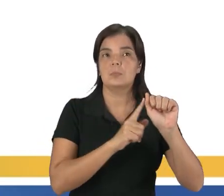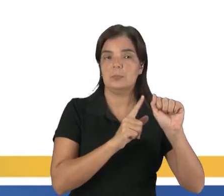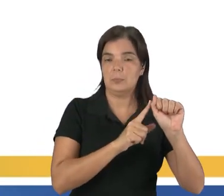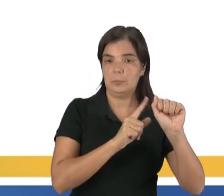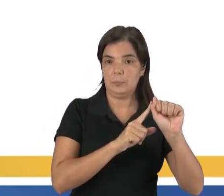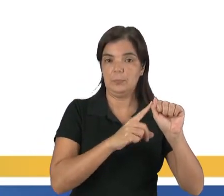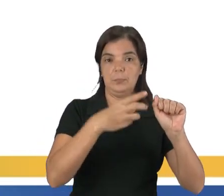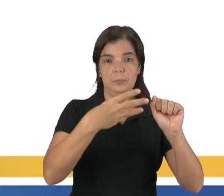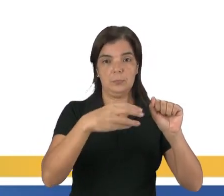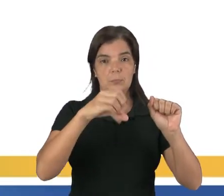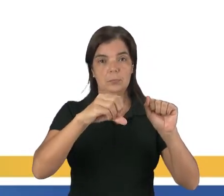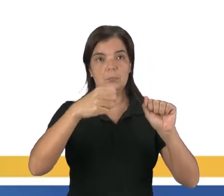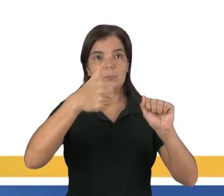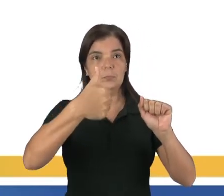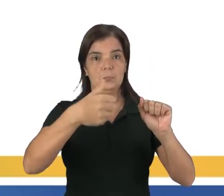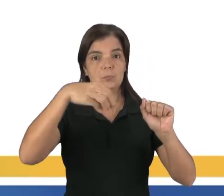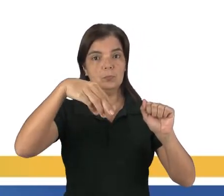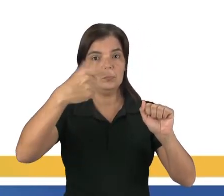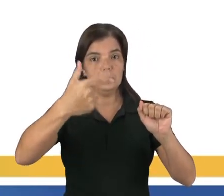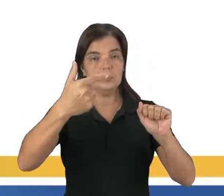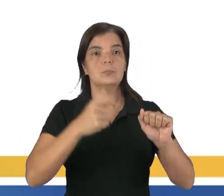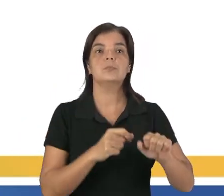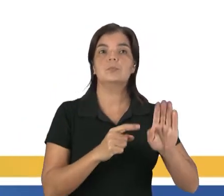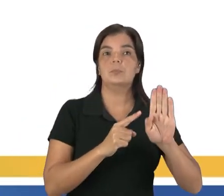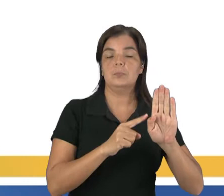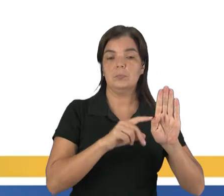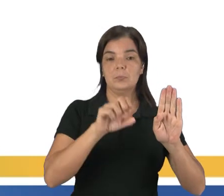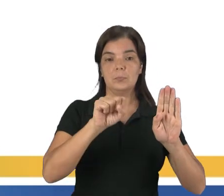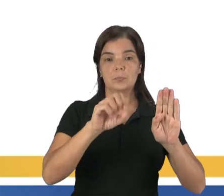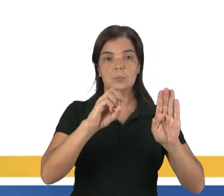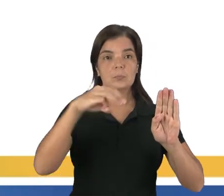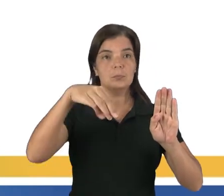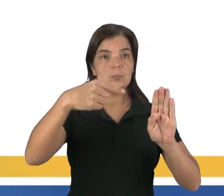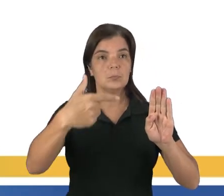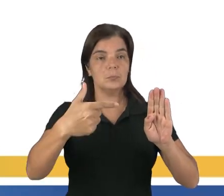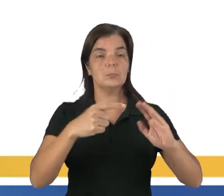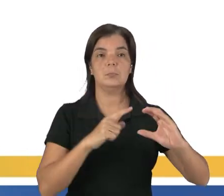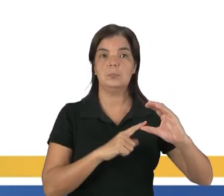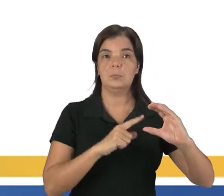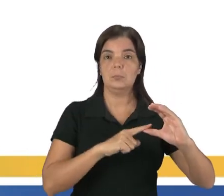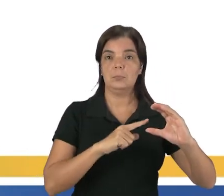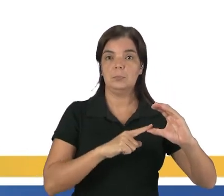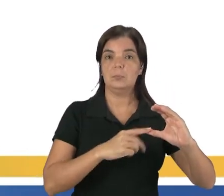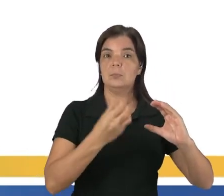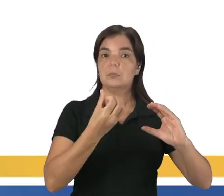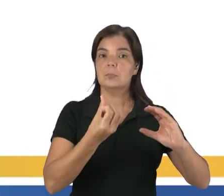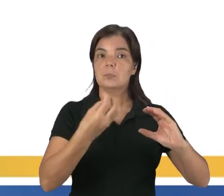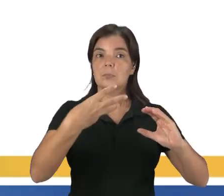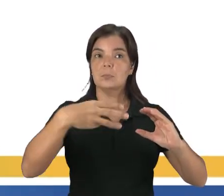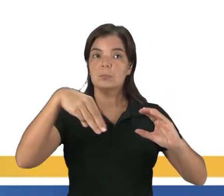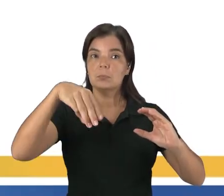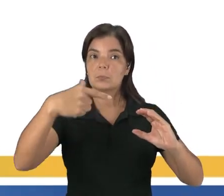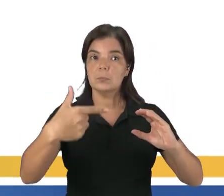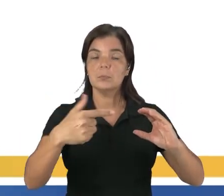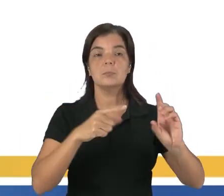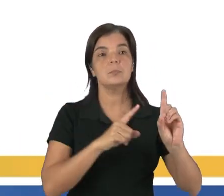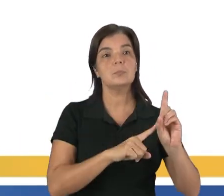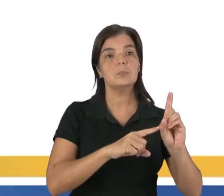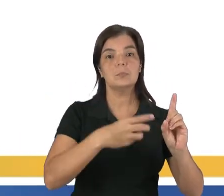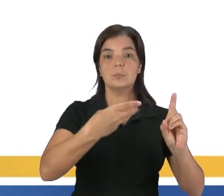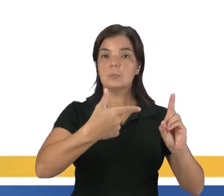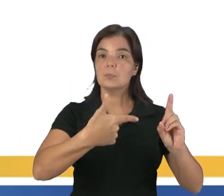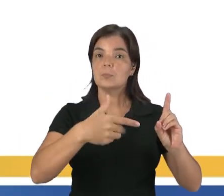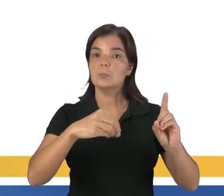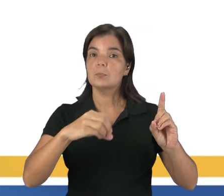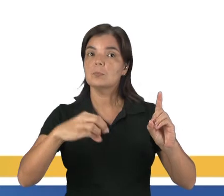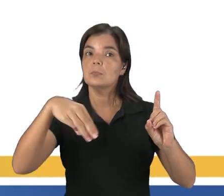de letra A, 391 metros quadrados, letra B, 80 metros quadrados, letra C, 63 metros quadrados ou